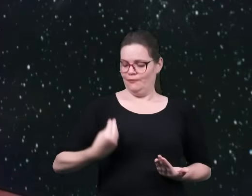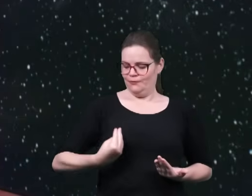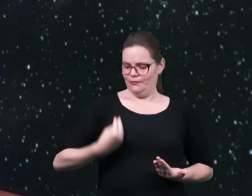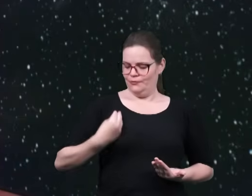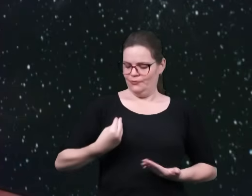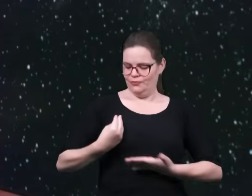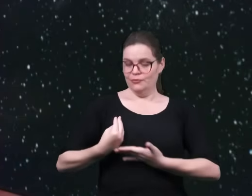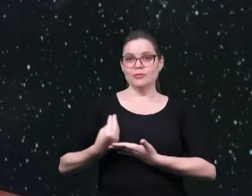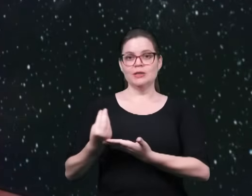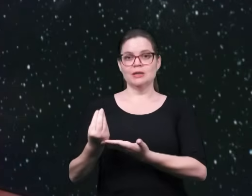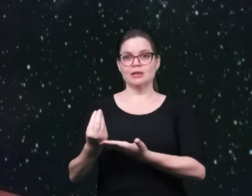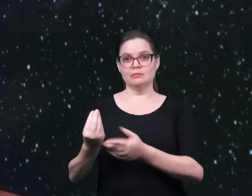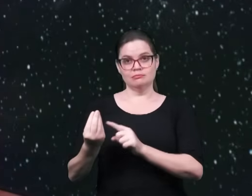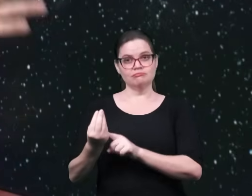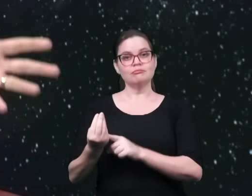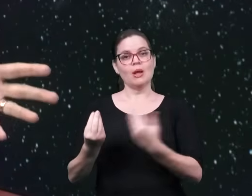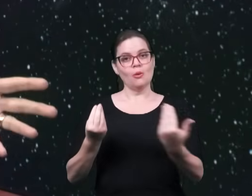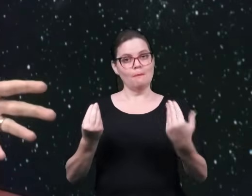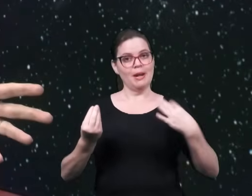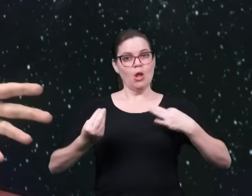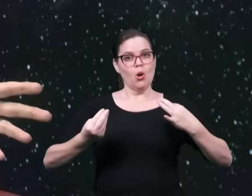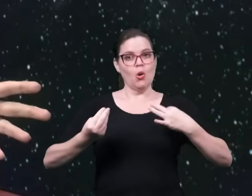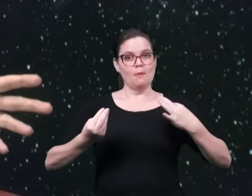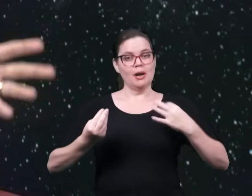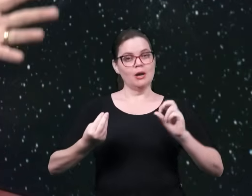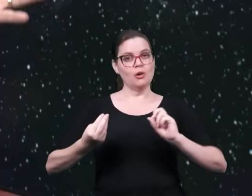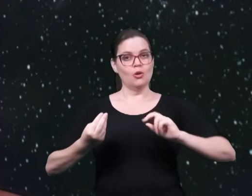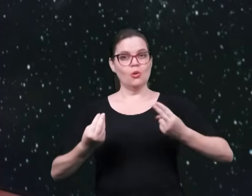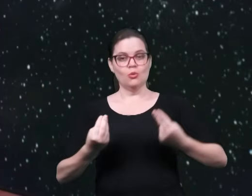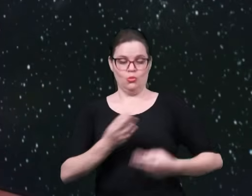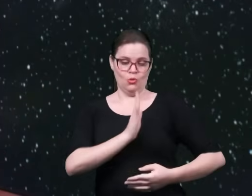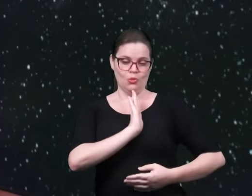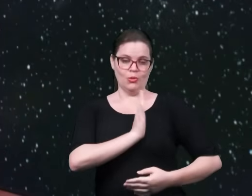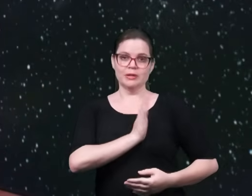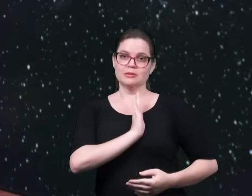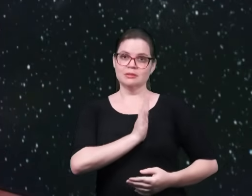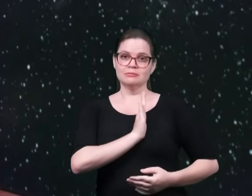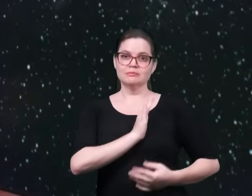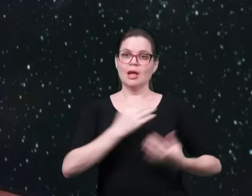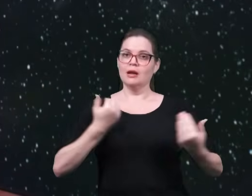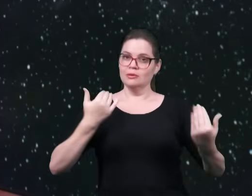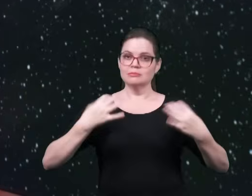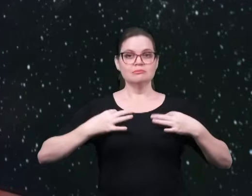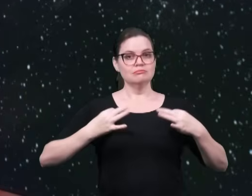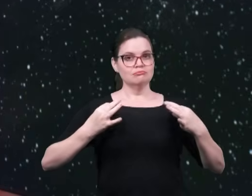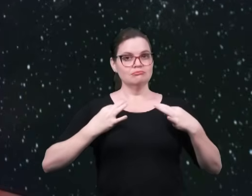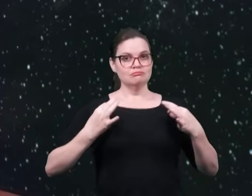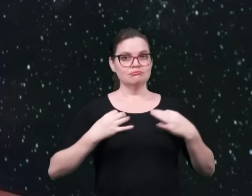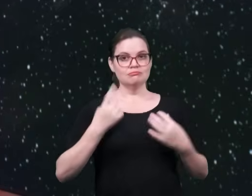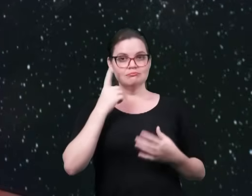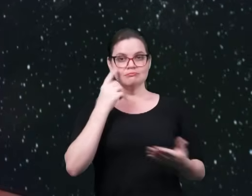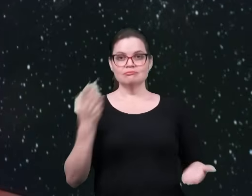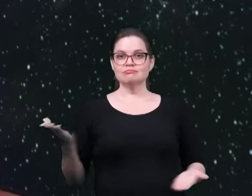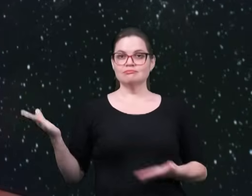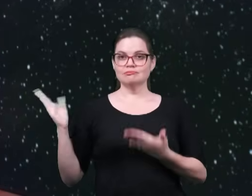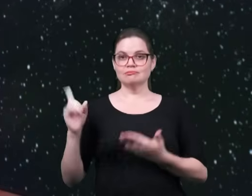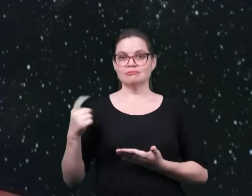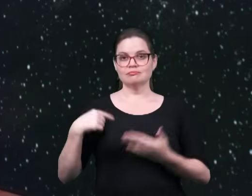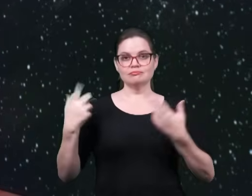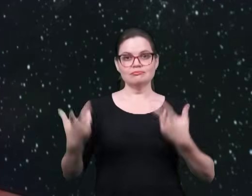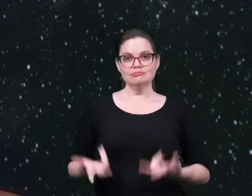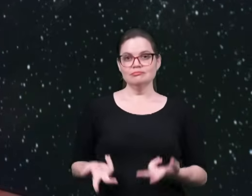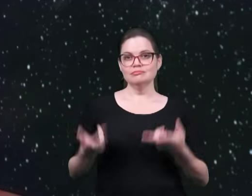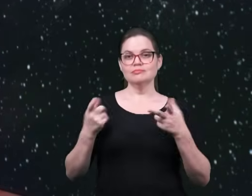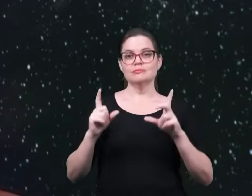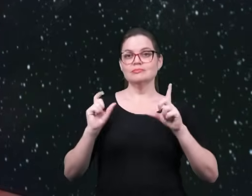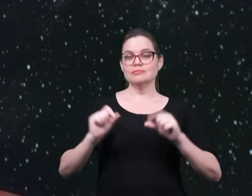da própria pessoa ou seu coração. E aqui nós já vemos todo o projeto